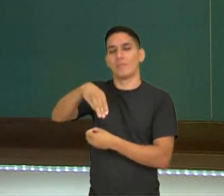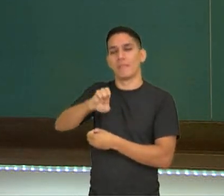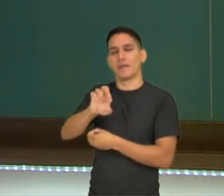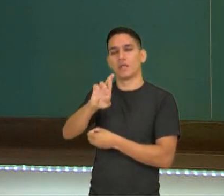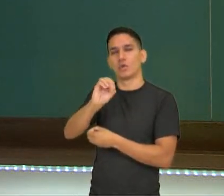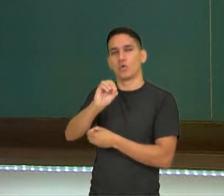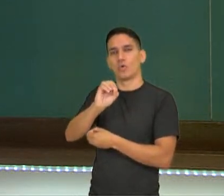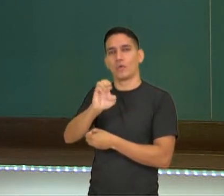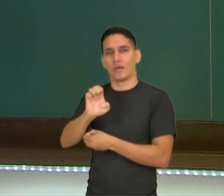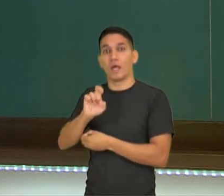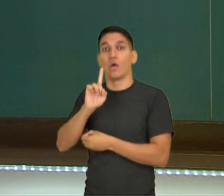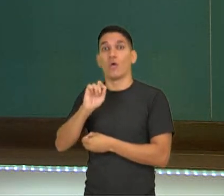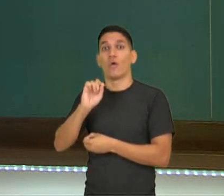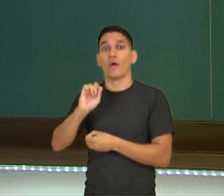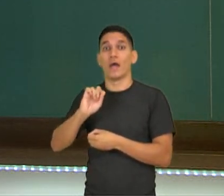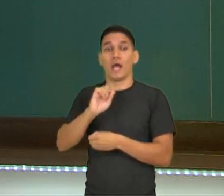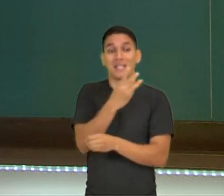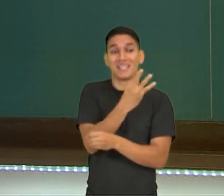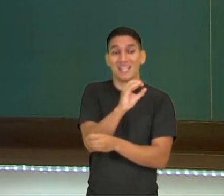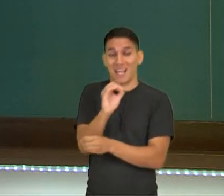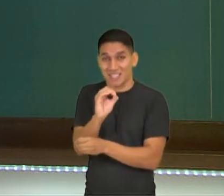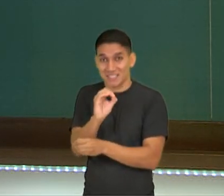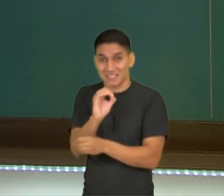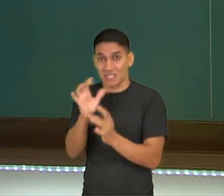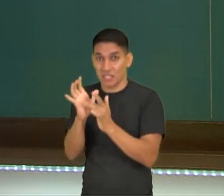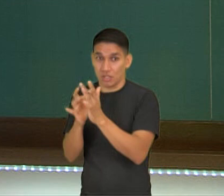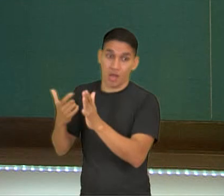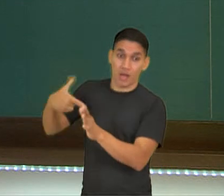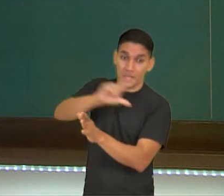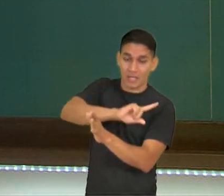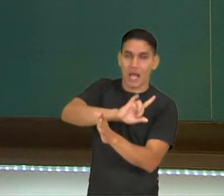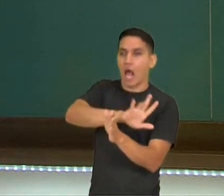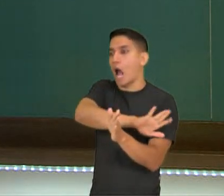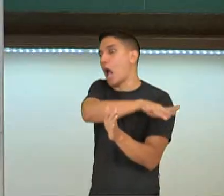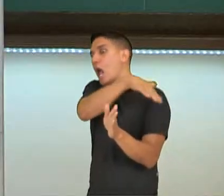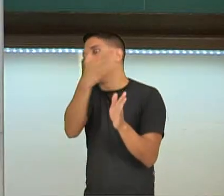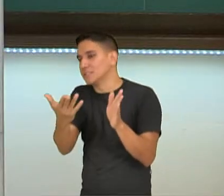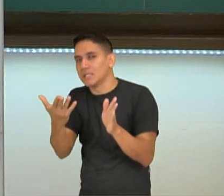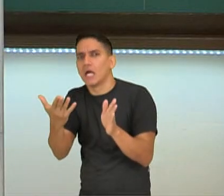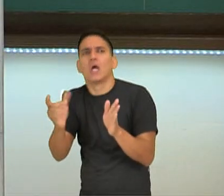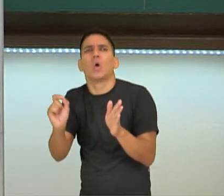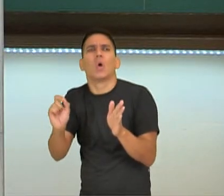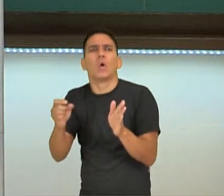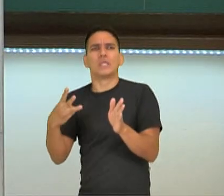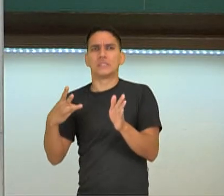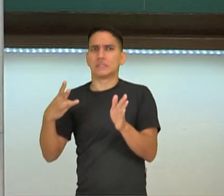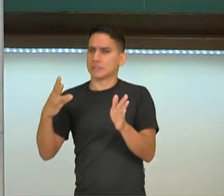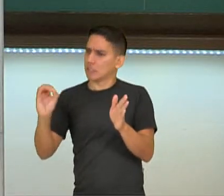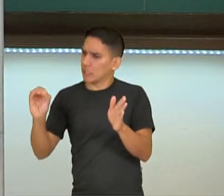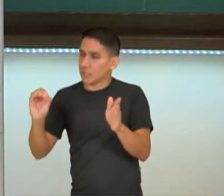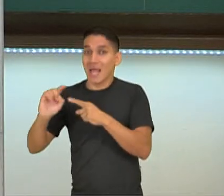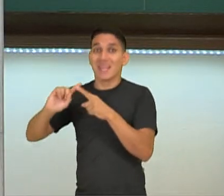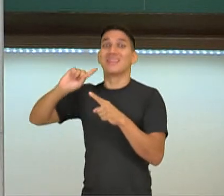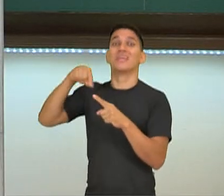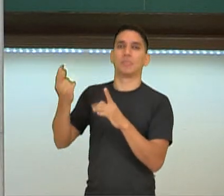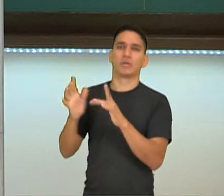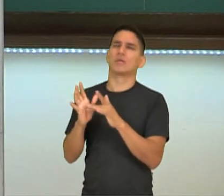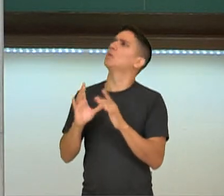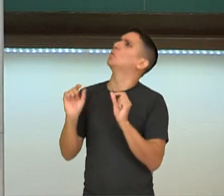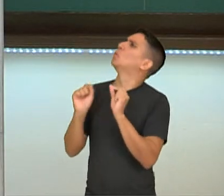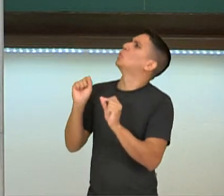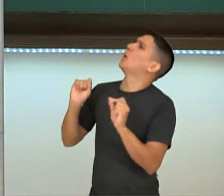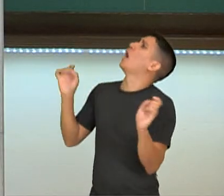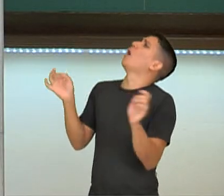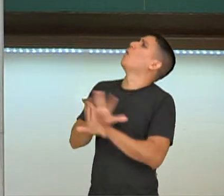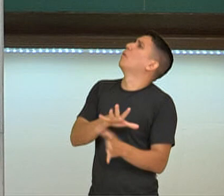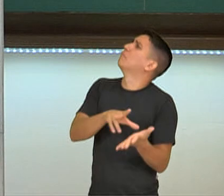a.C., passa Jesus Cristo e vai até 300 depois de Cristo. Professor, que fim levou o reino Kush? Na história não